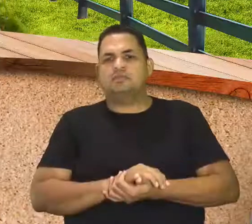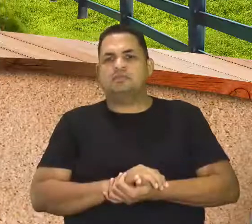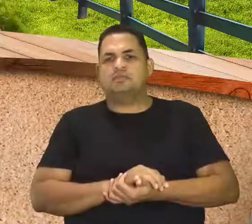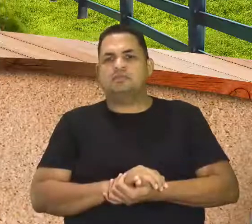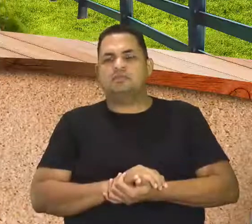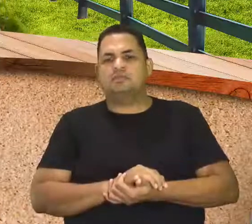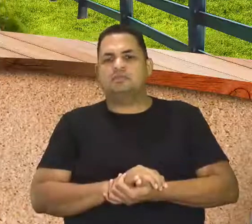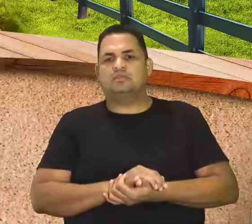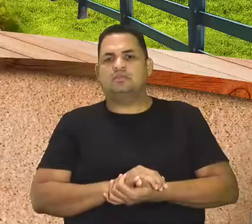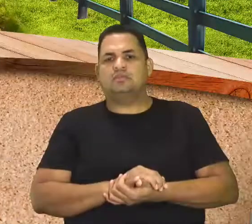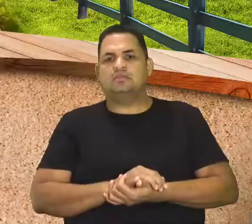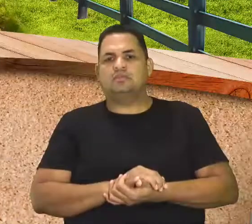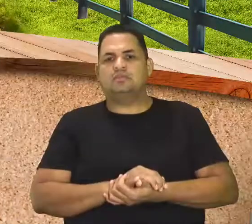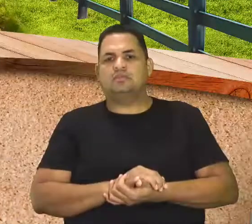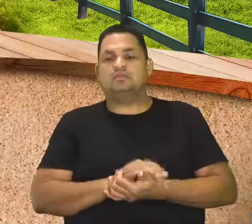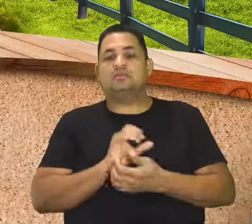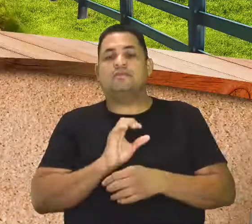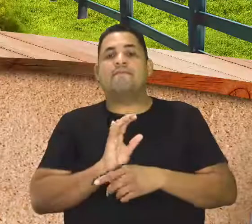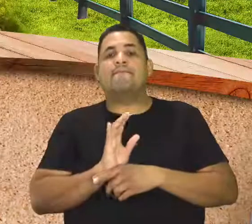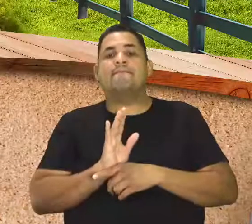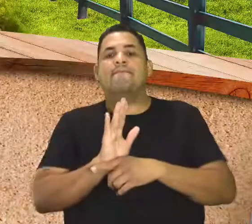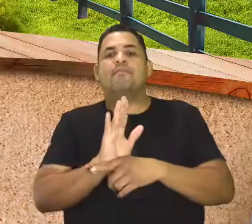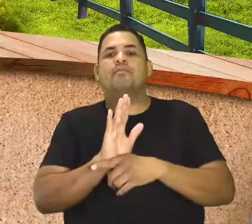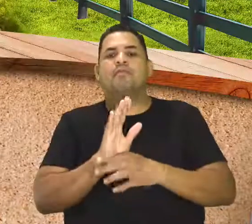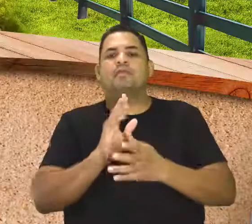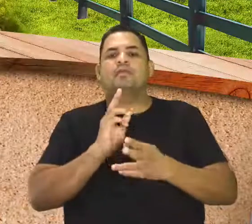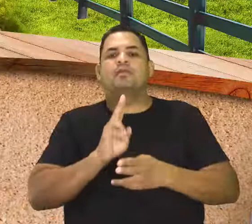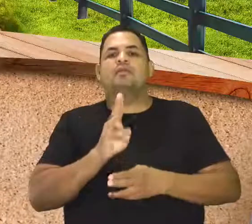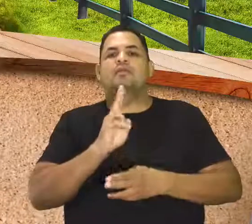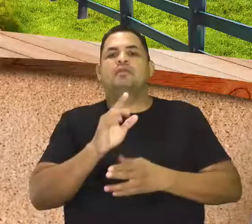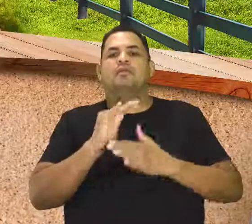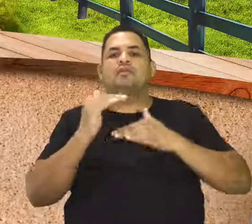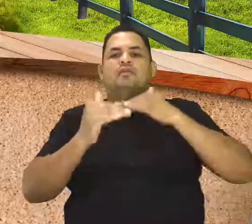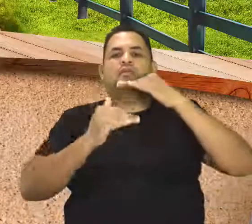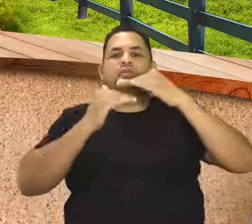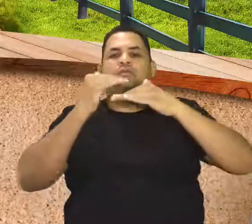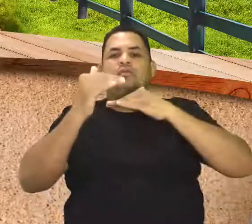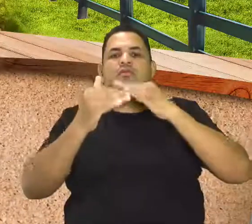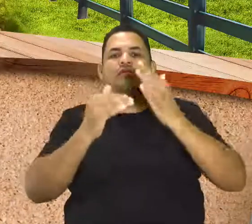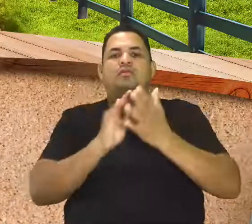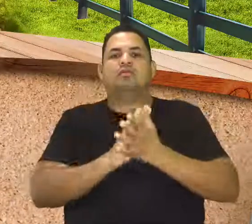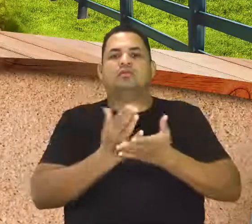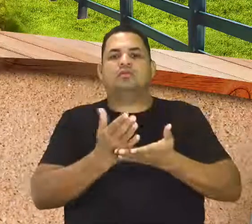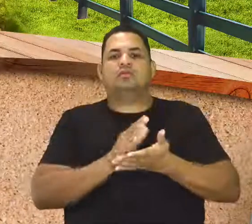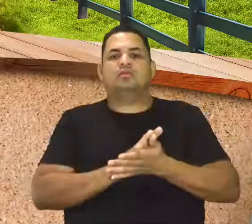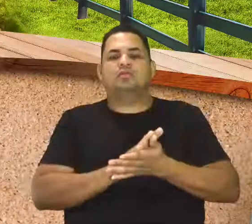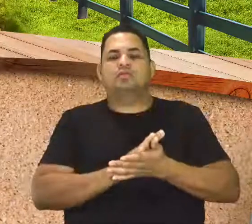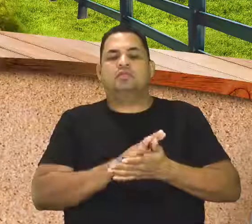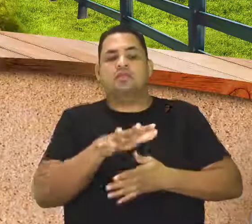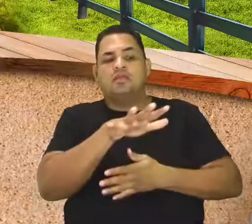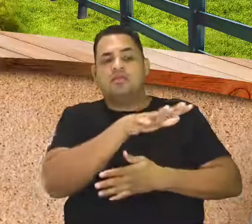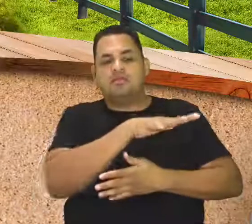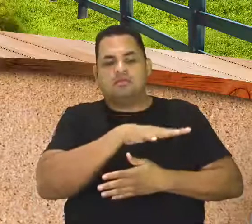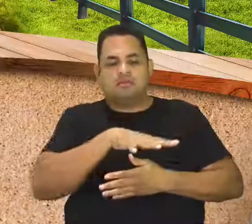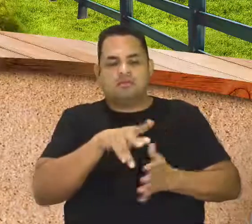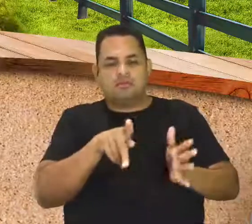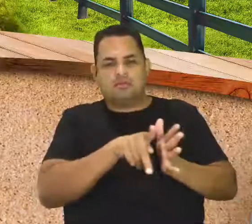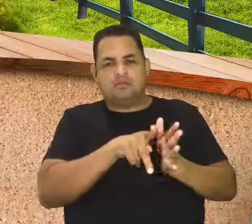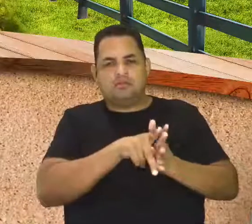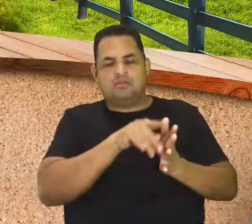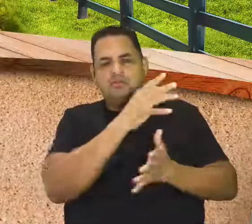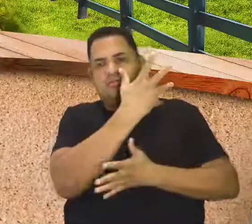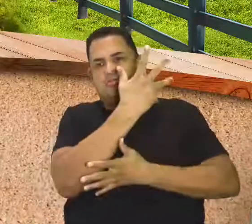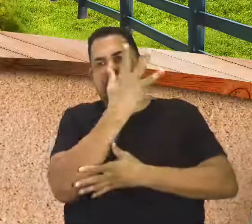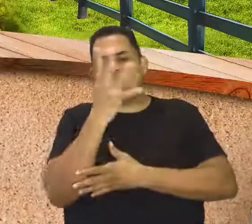ele vem para auxiliar no processo de desenvolvimento tanto da planta nativa quanto